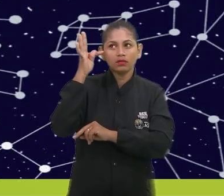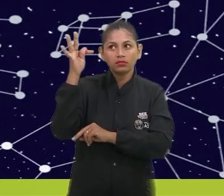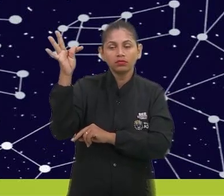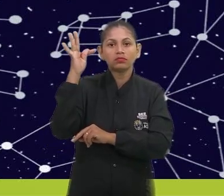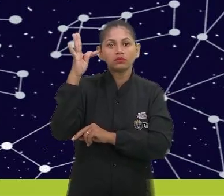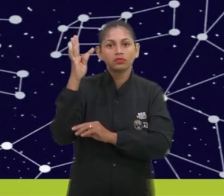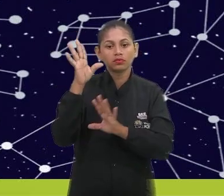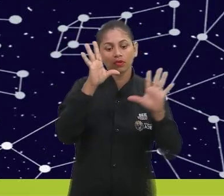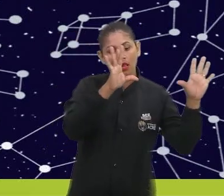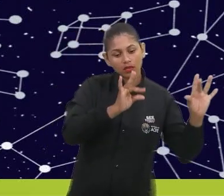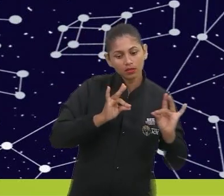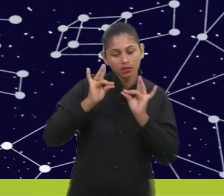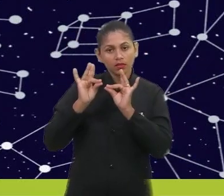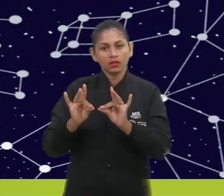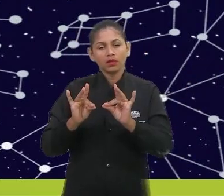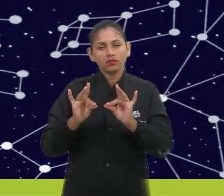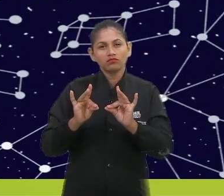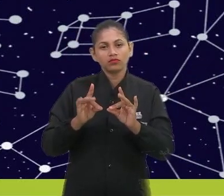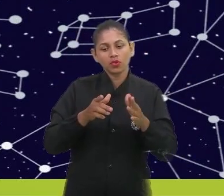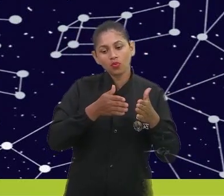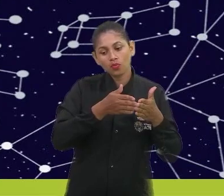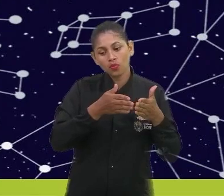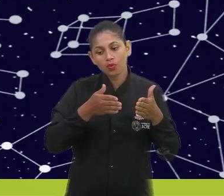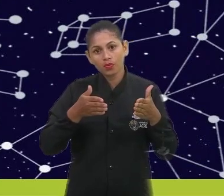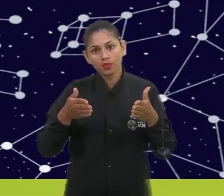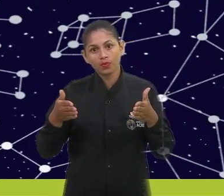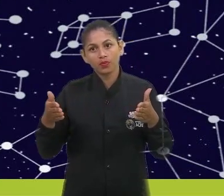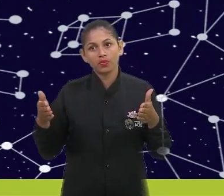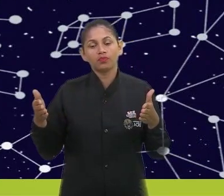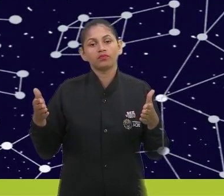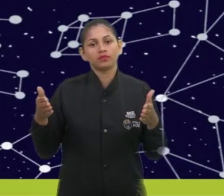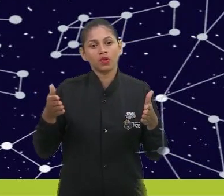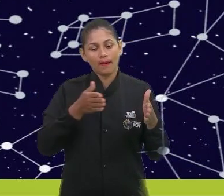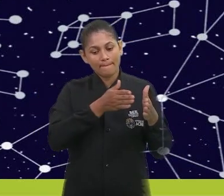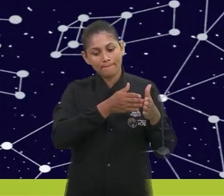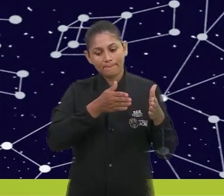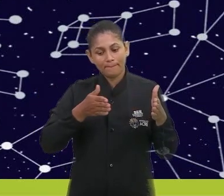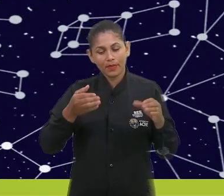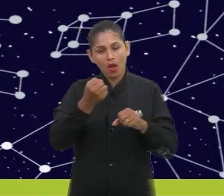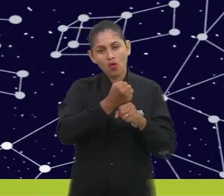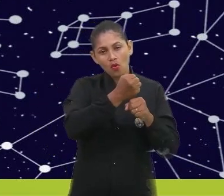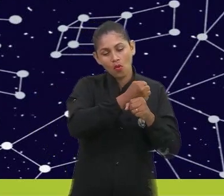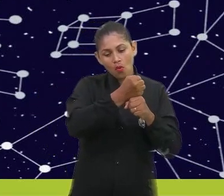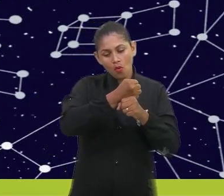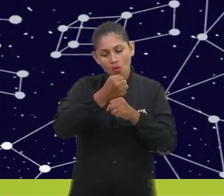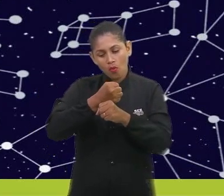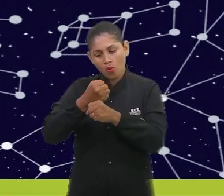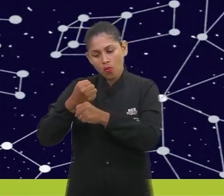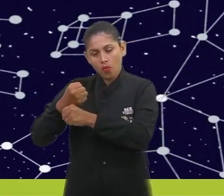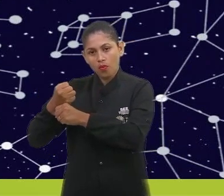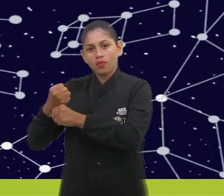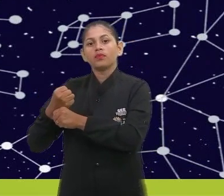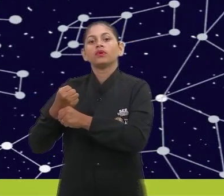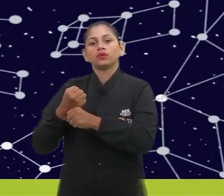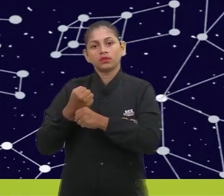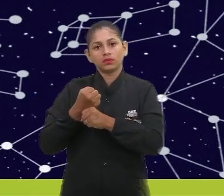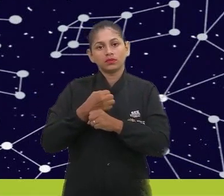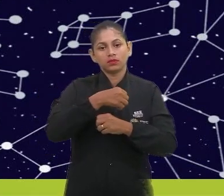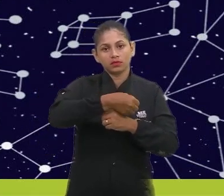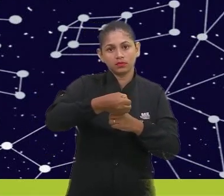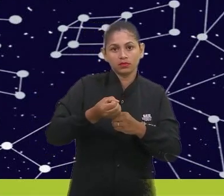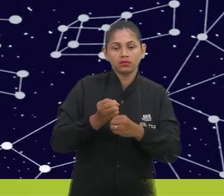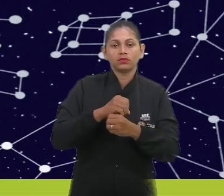gente uma linhagem, né, como se fosse uma linha do tempo de todas as moléculas